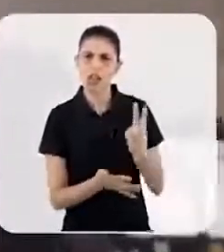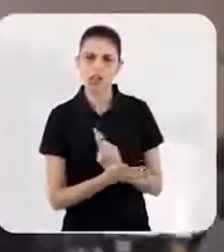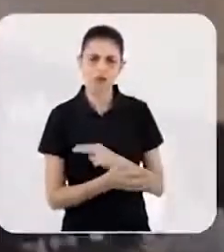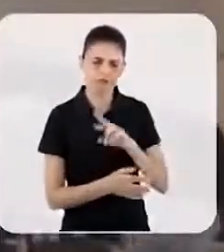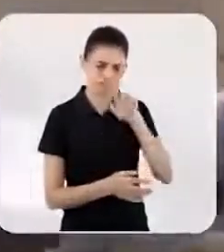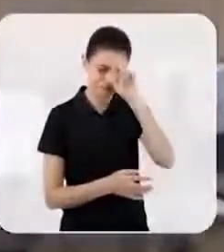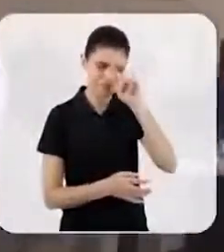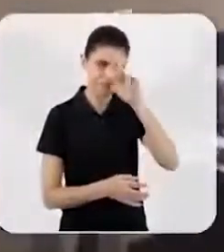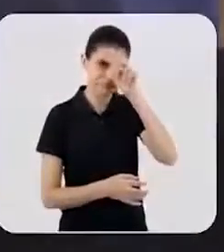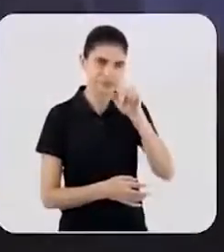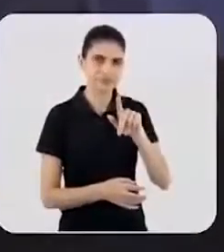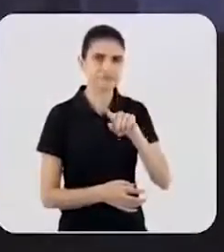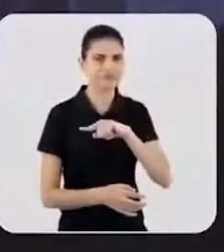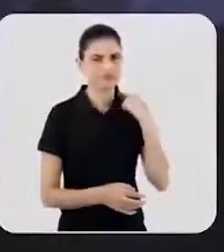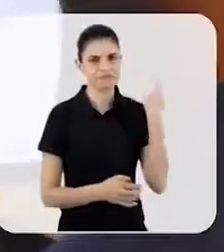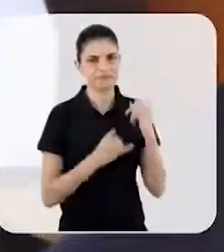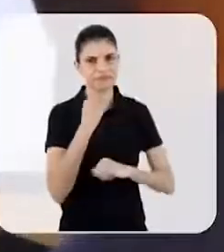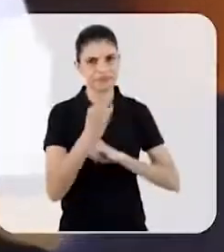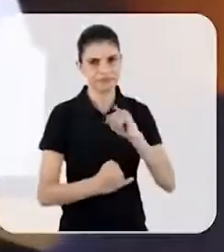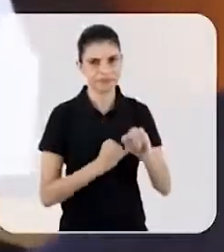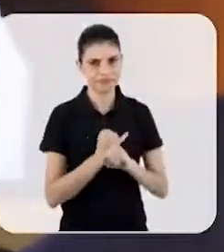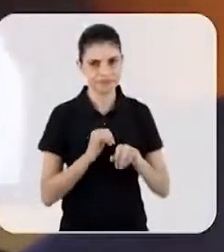em tanto golpe na internet.